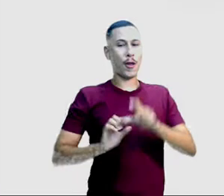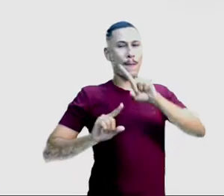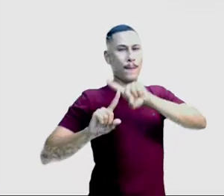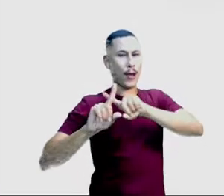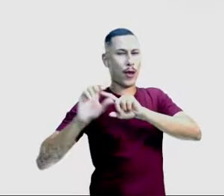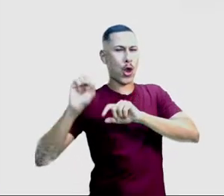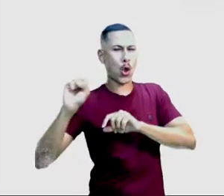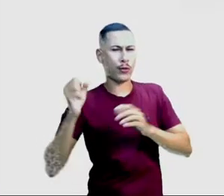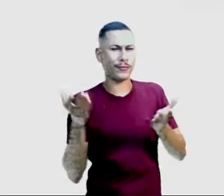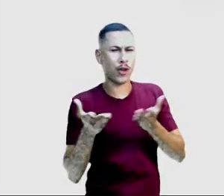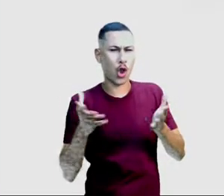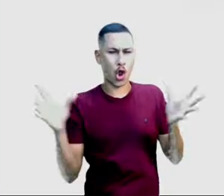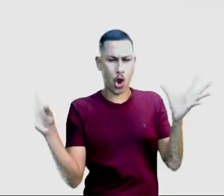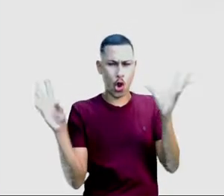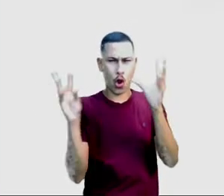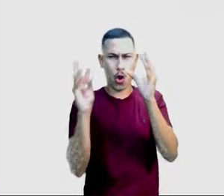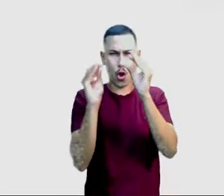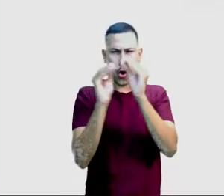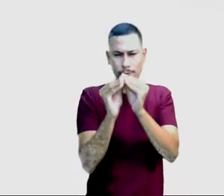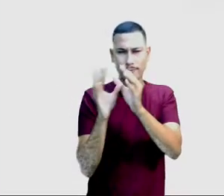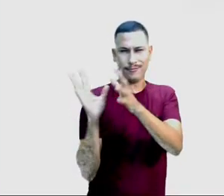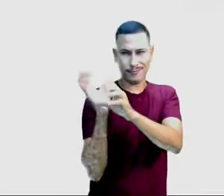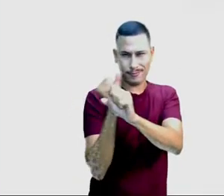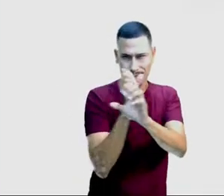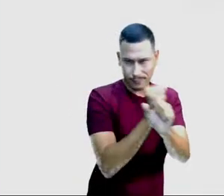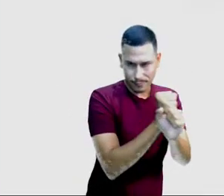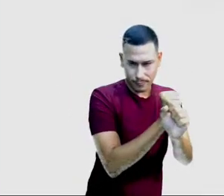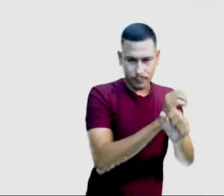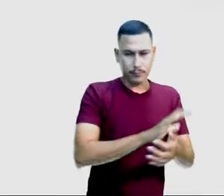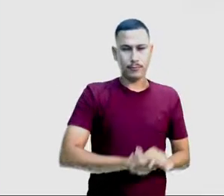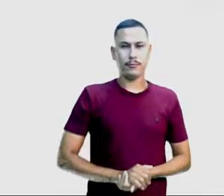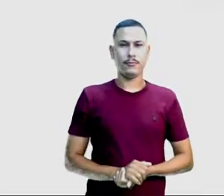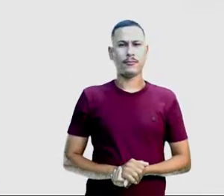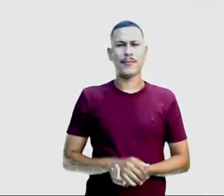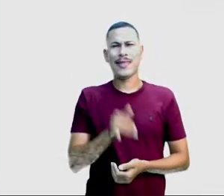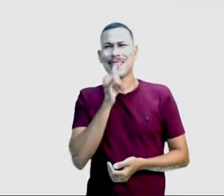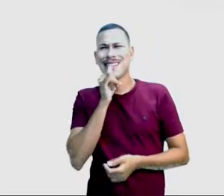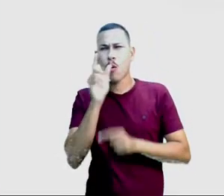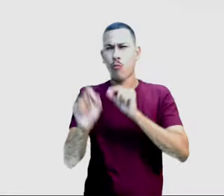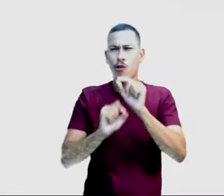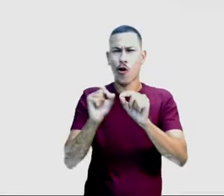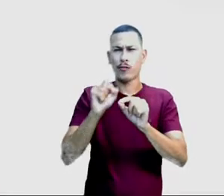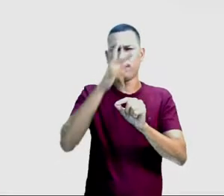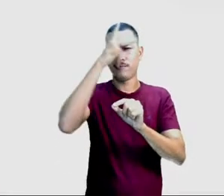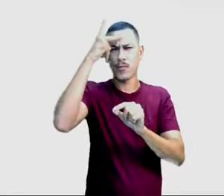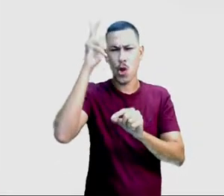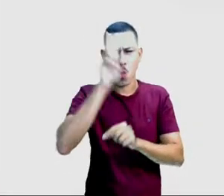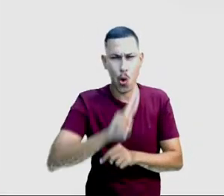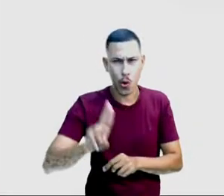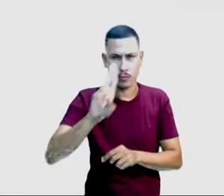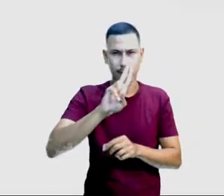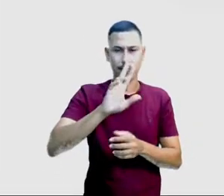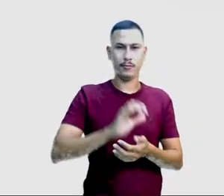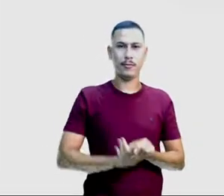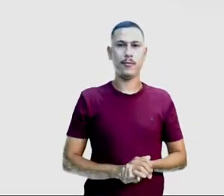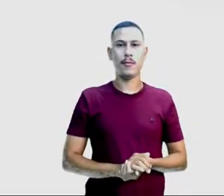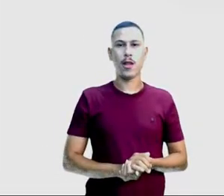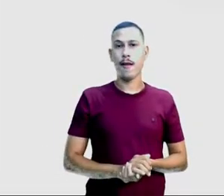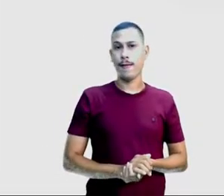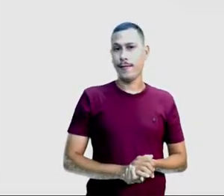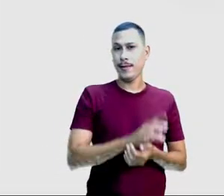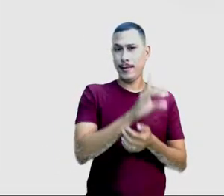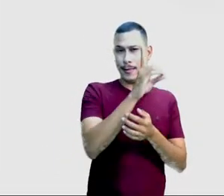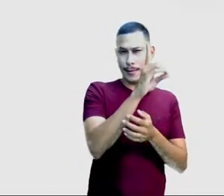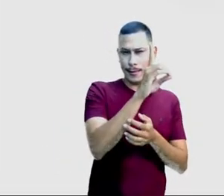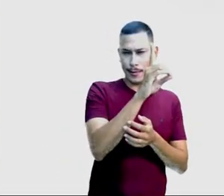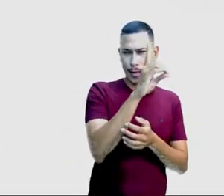Agora eu vou juntar, vou calcular. Então veja aí o que essa pessoa usou. Ele pegou as